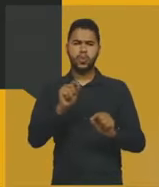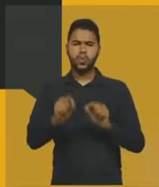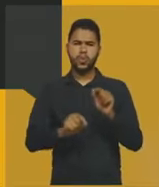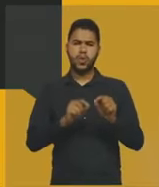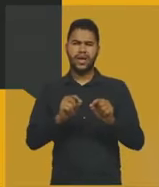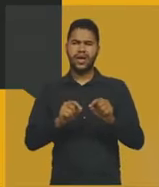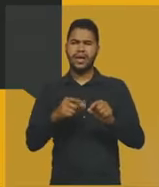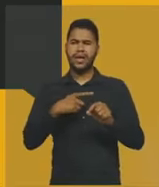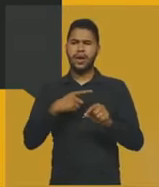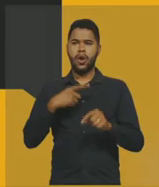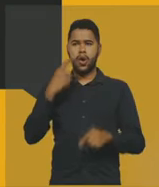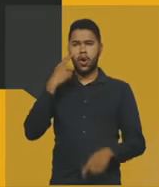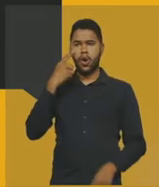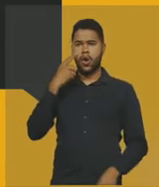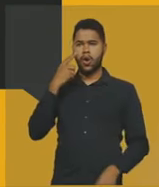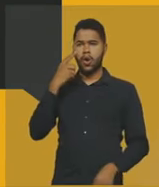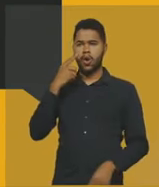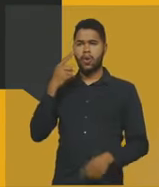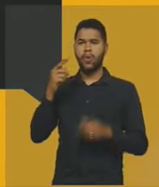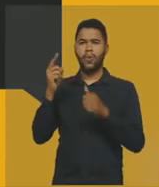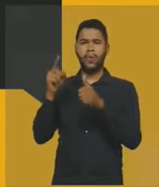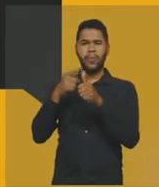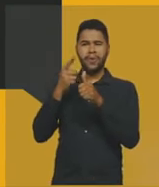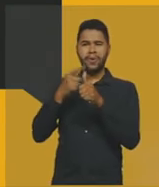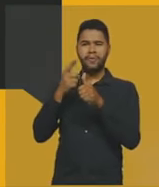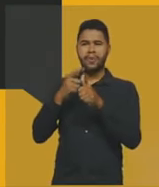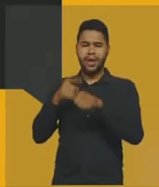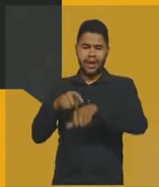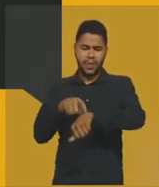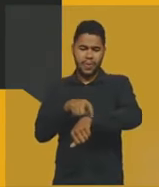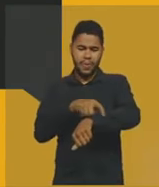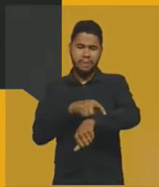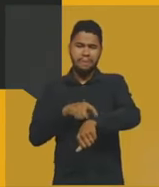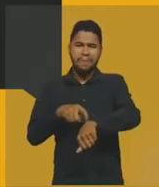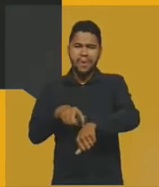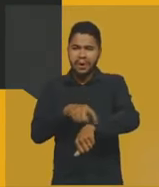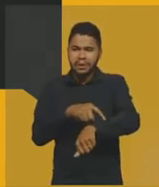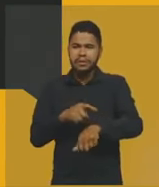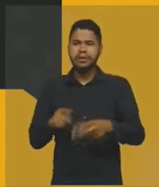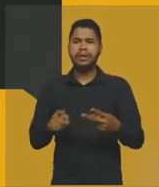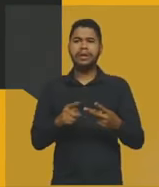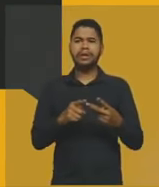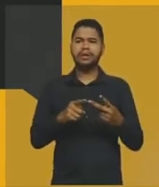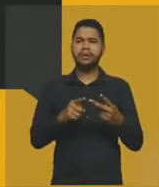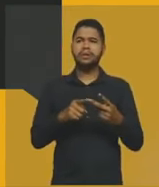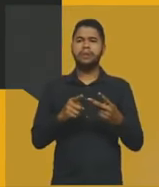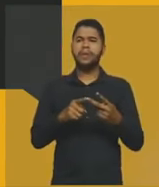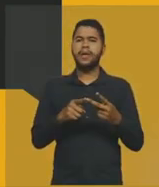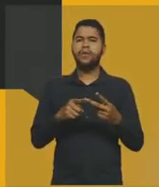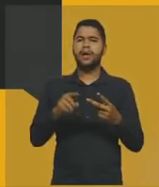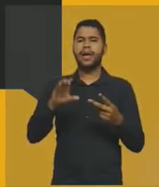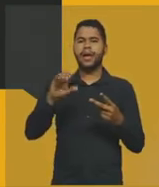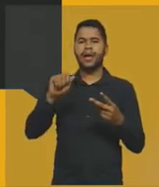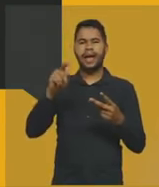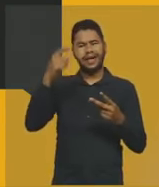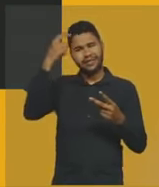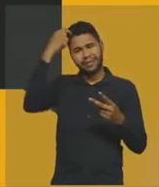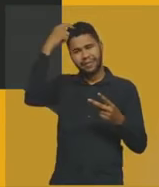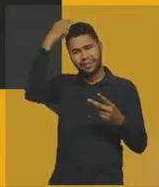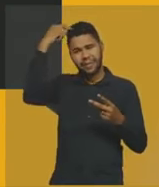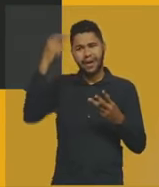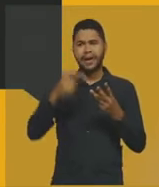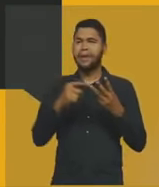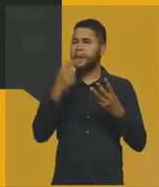mancha. Mancha na pele se diz blemish. Dandruff, caspas. Freckle,